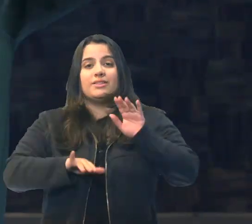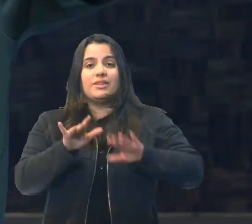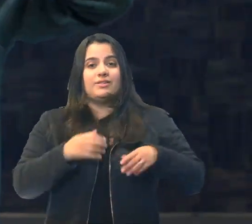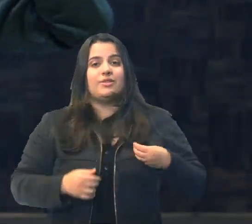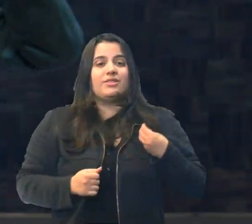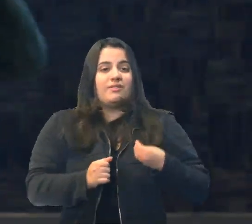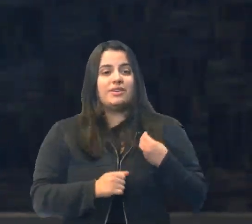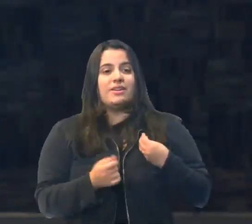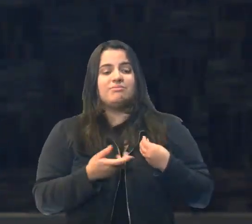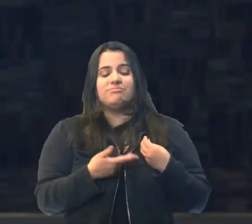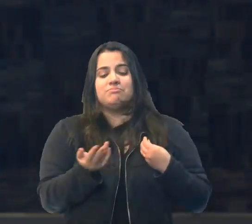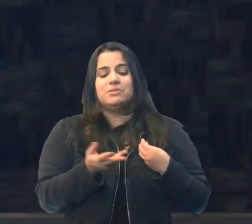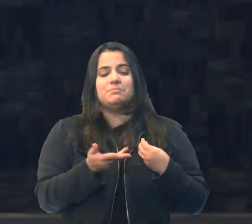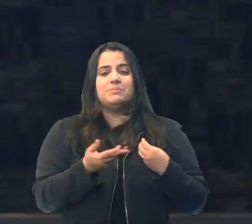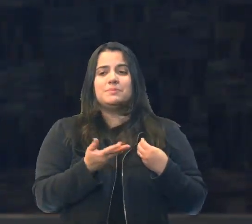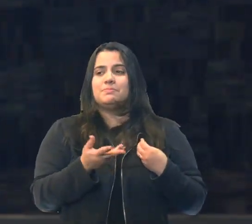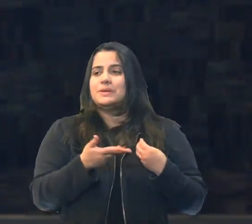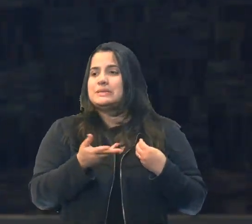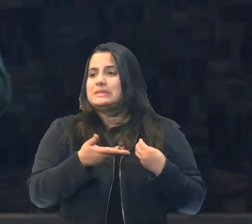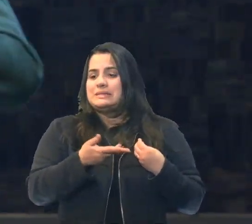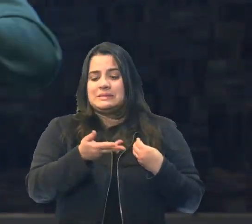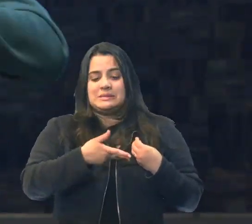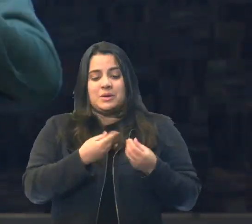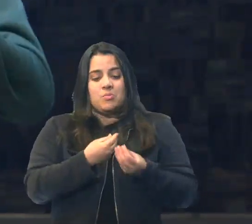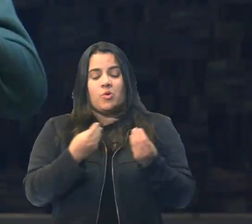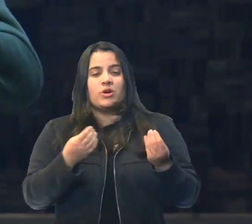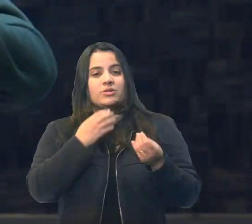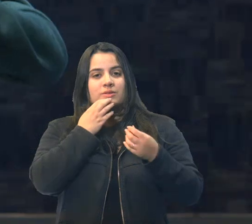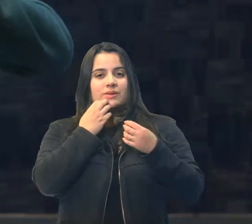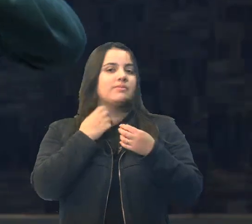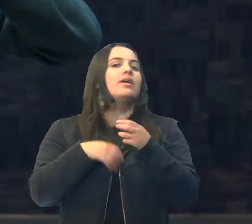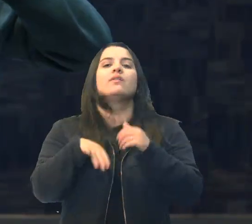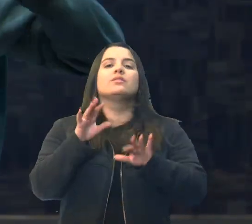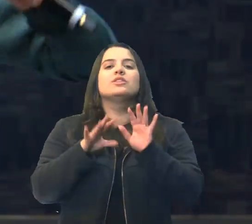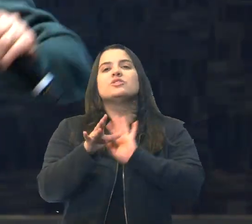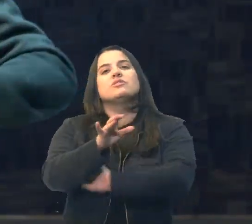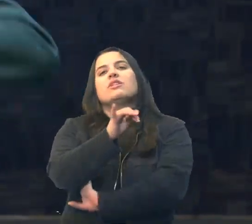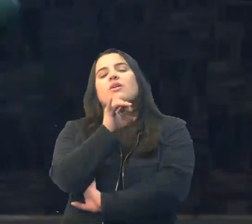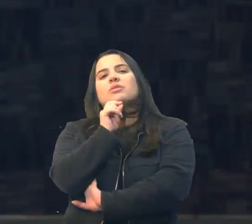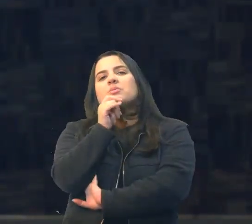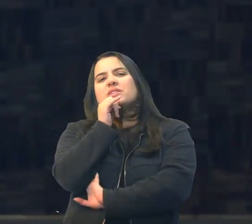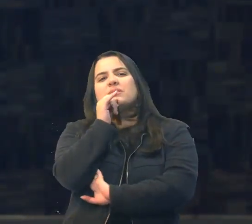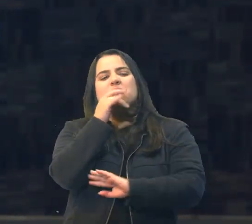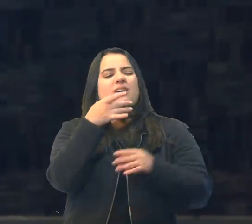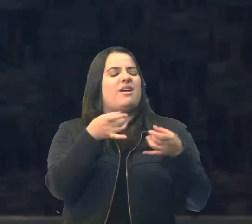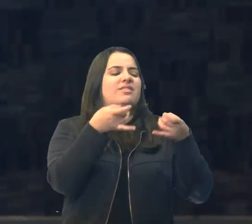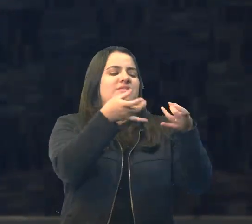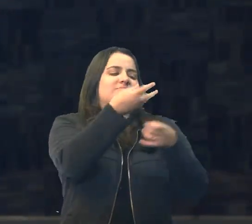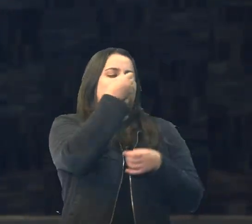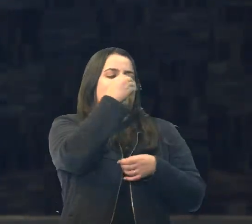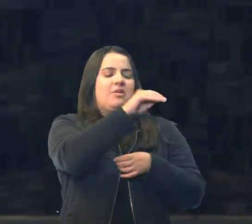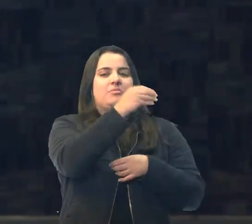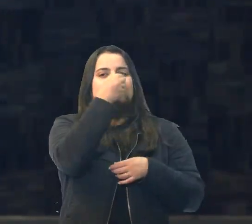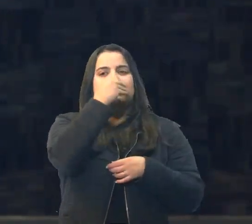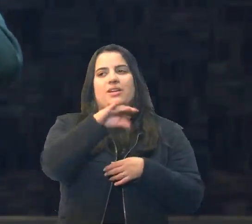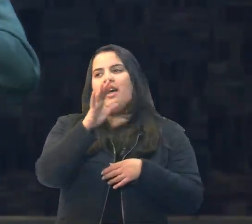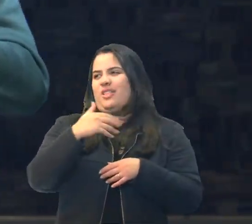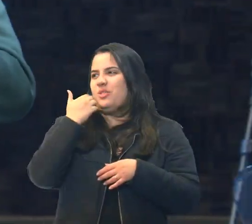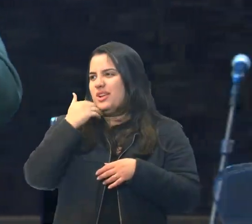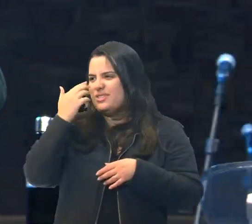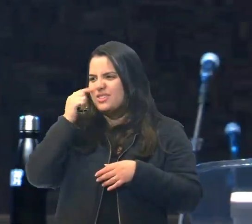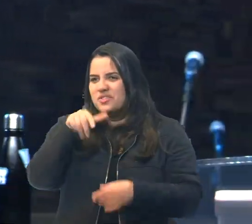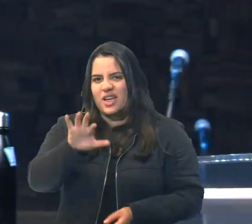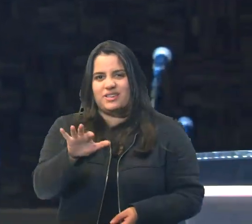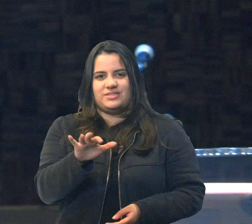dar conta de tanta coisa. Ou às vezes não estamos fazendo nada, estamos deixando tudo para depois, né? Adolescente é craque